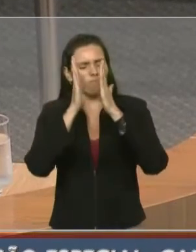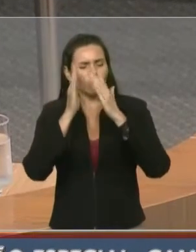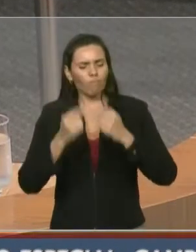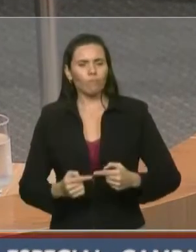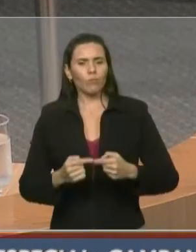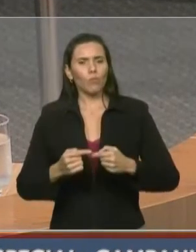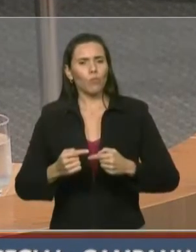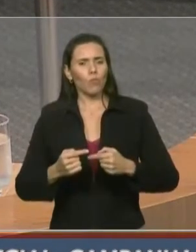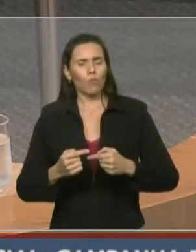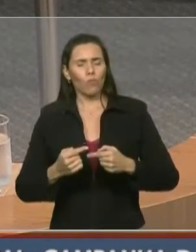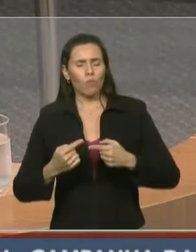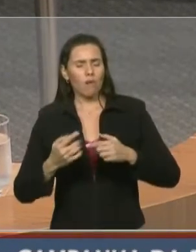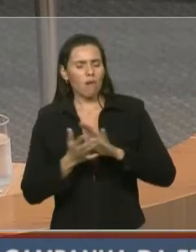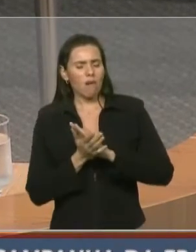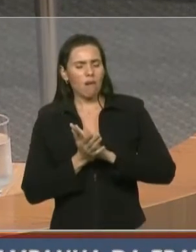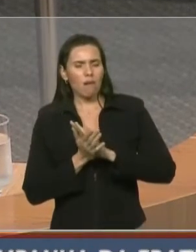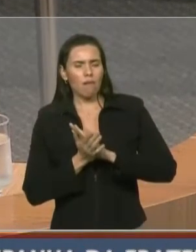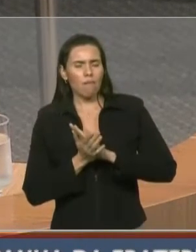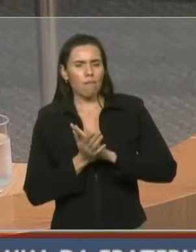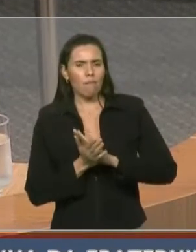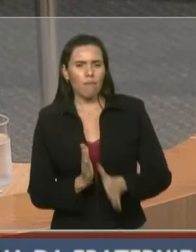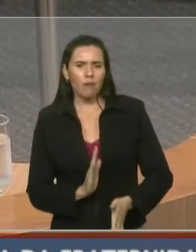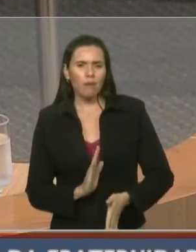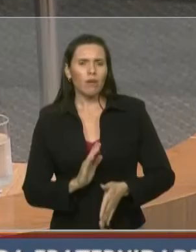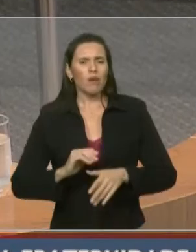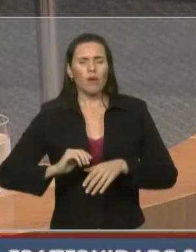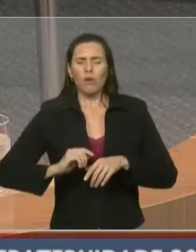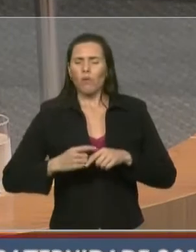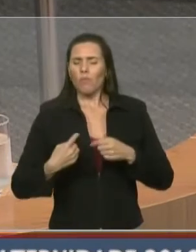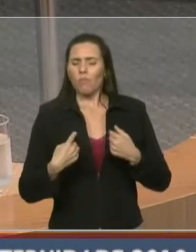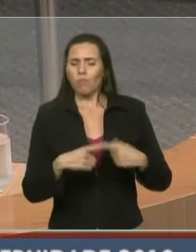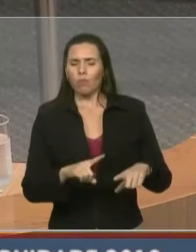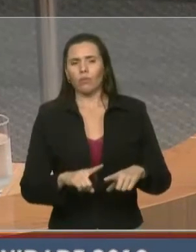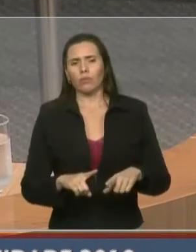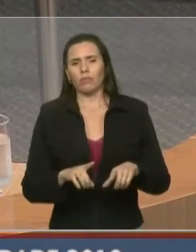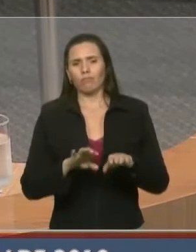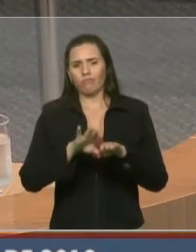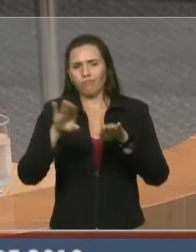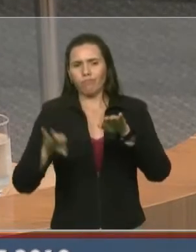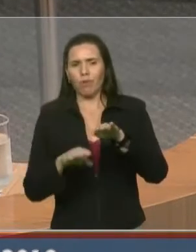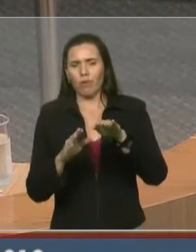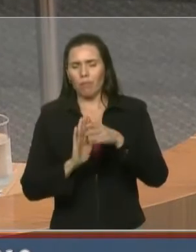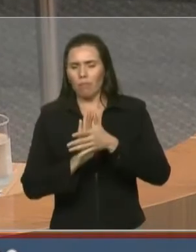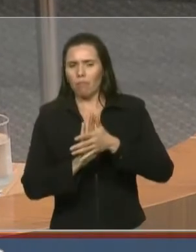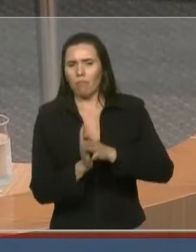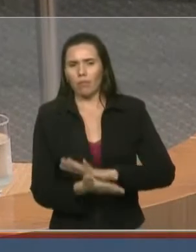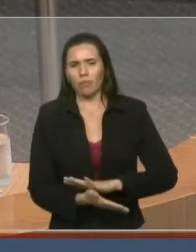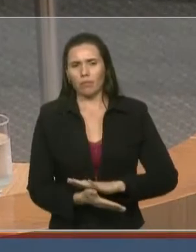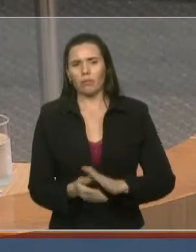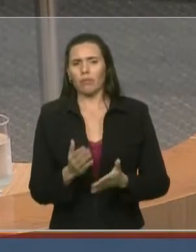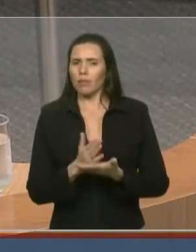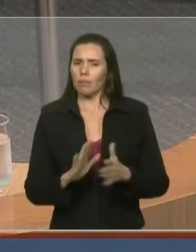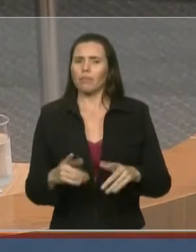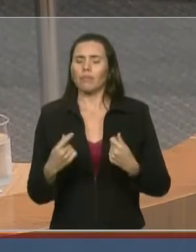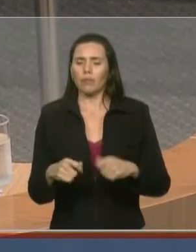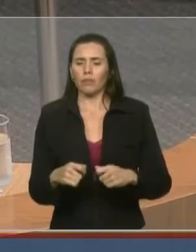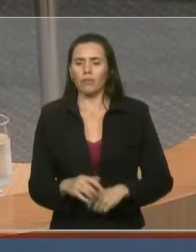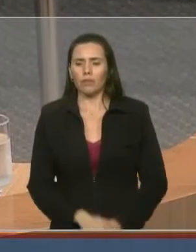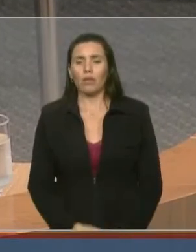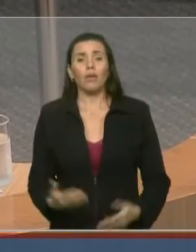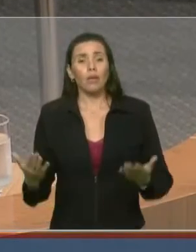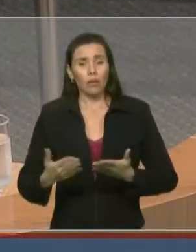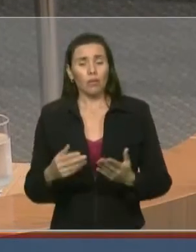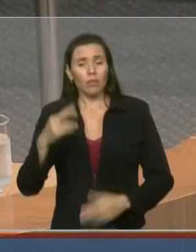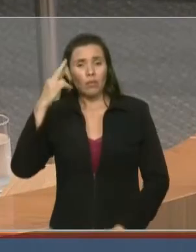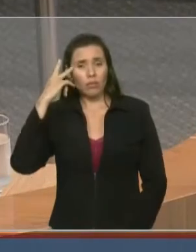desigualdades. E, nesse sentido, a Conferência Nacional dos Bispos do Brasil pauta exatamente nesse momento da história nacional